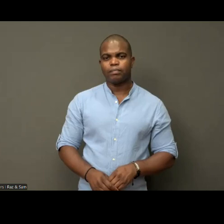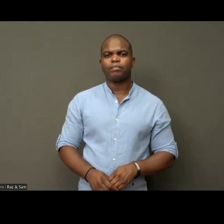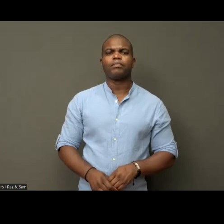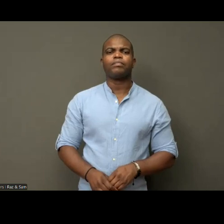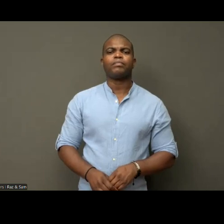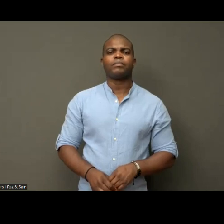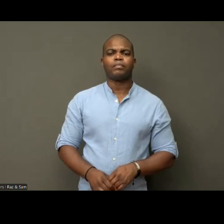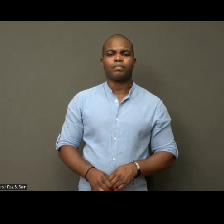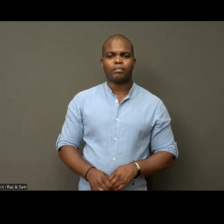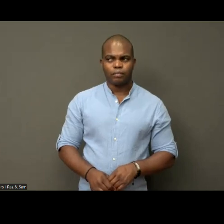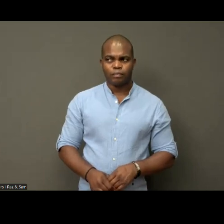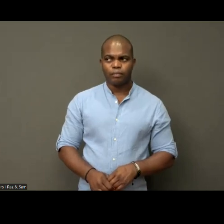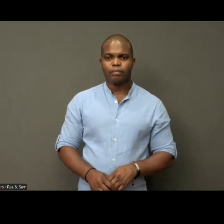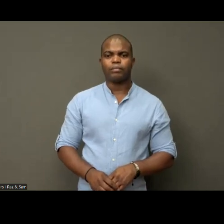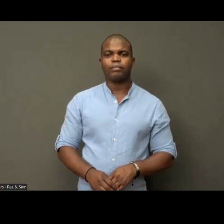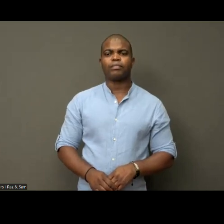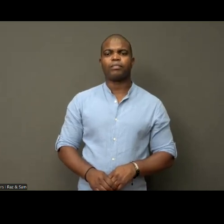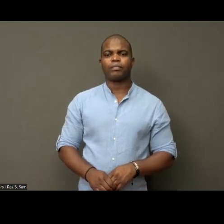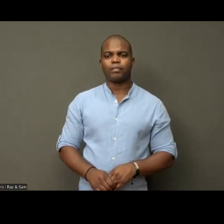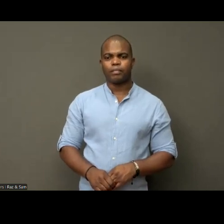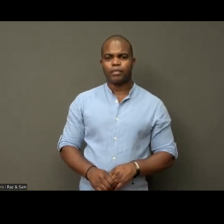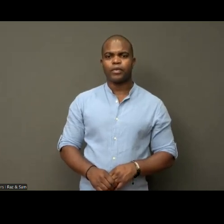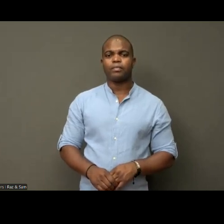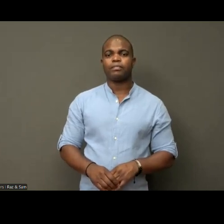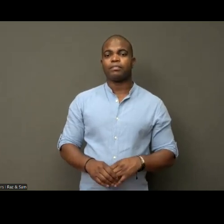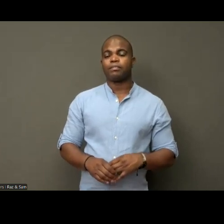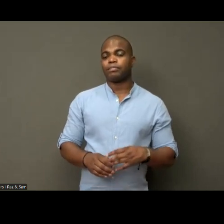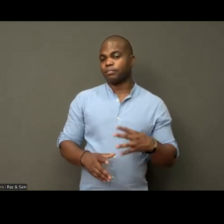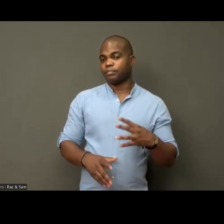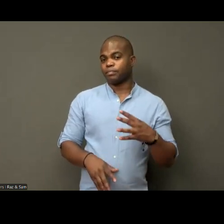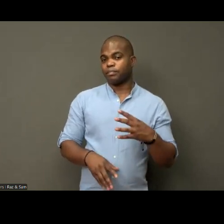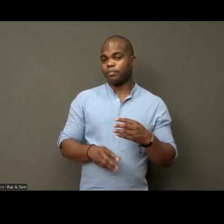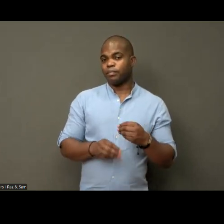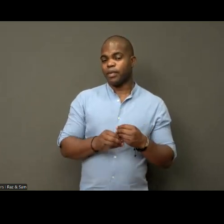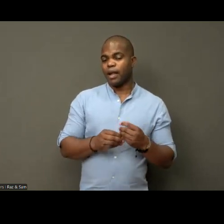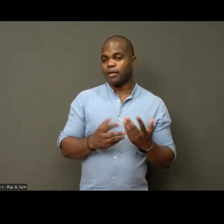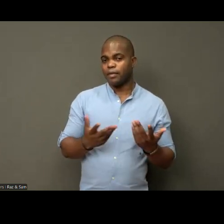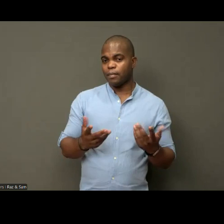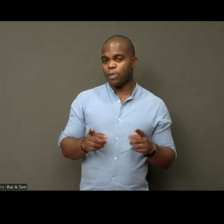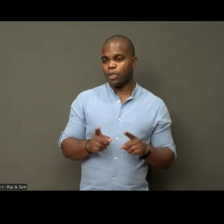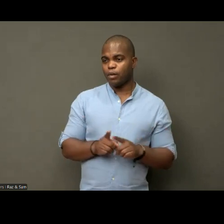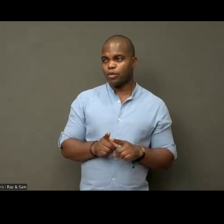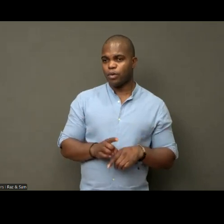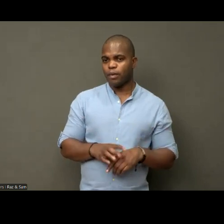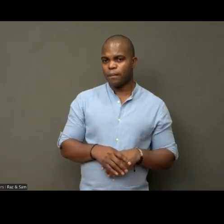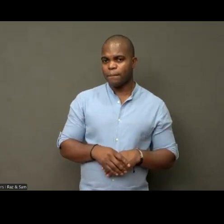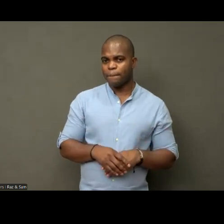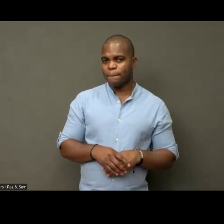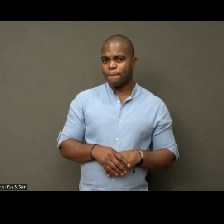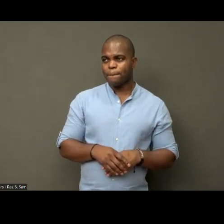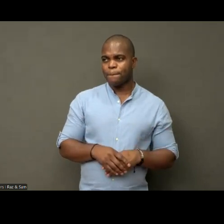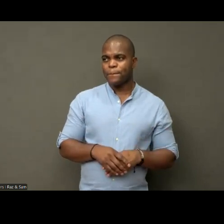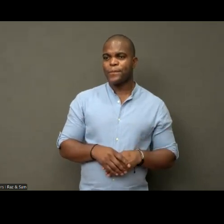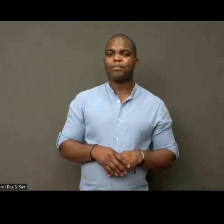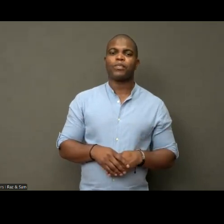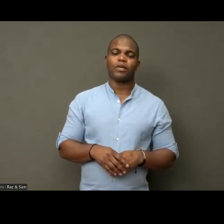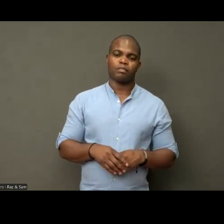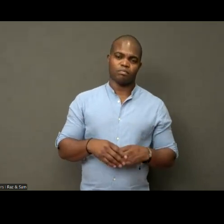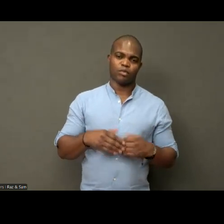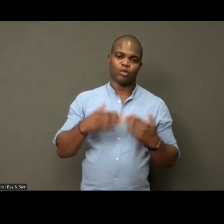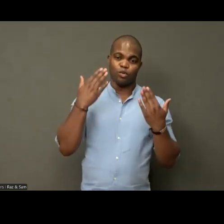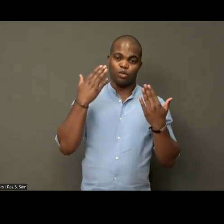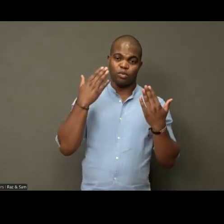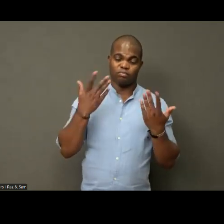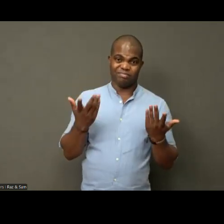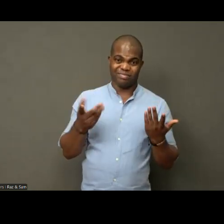Como eu disse, temos um aspecto importante, uma palavra importante é a palavra integrada, integração. Por